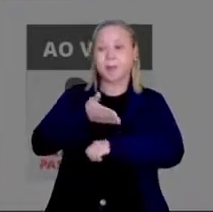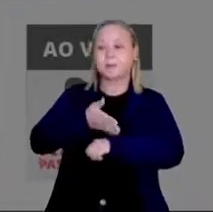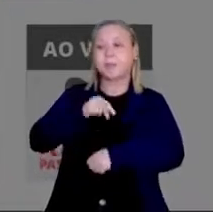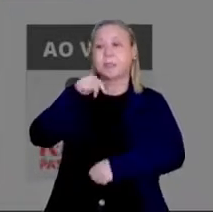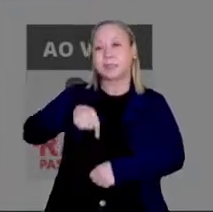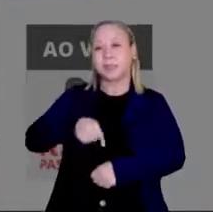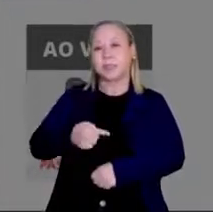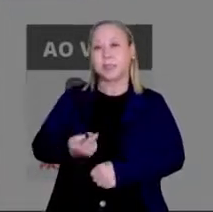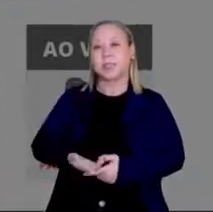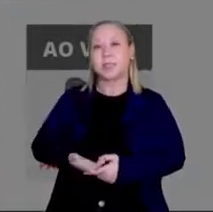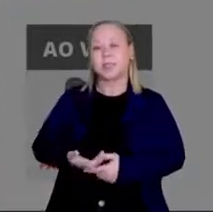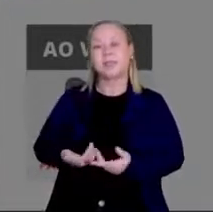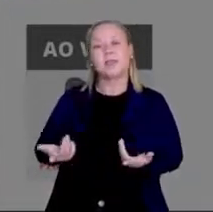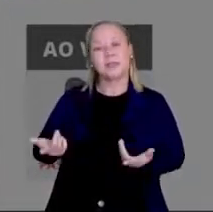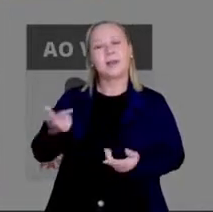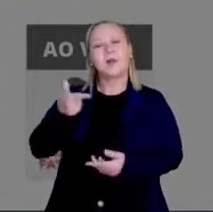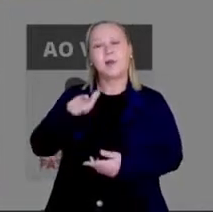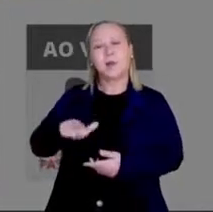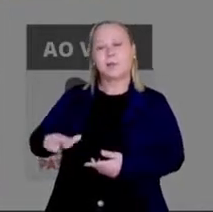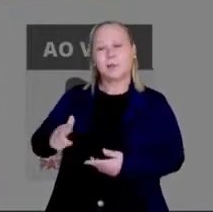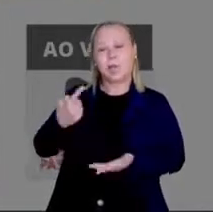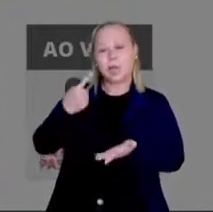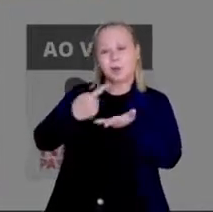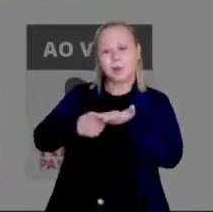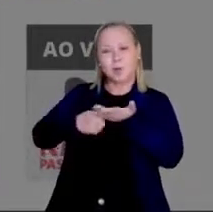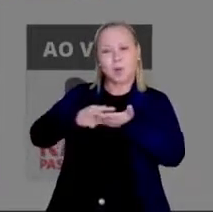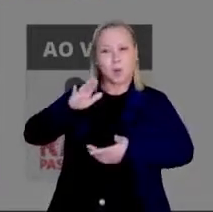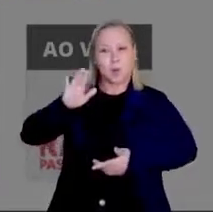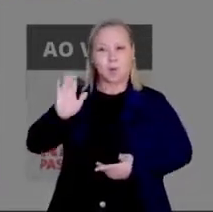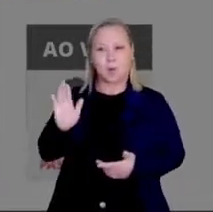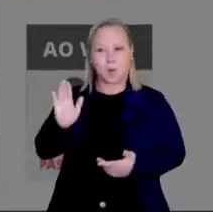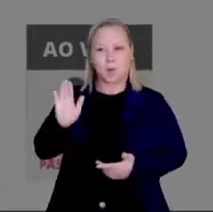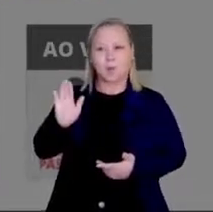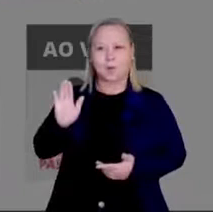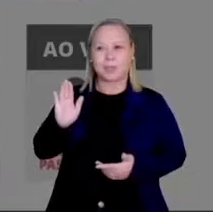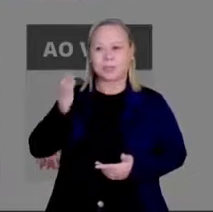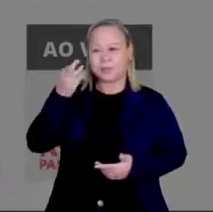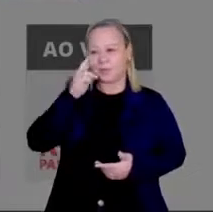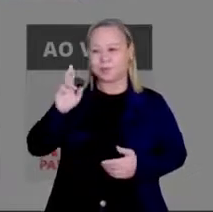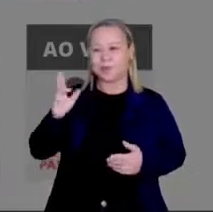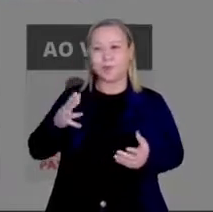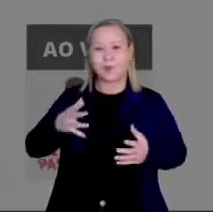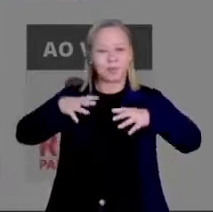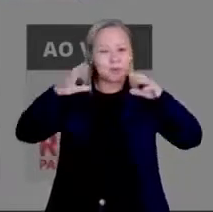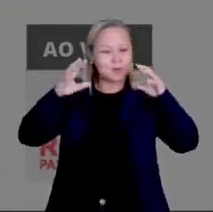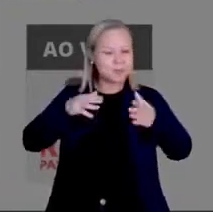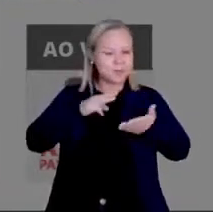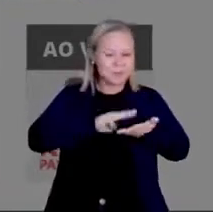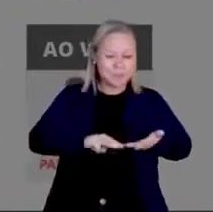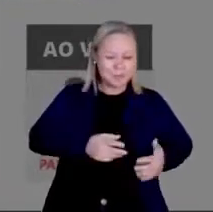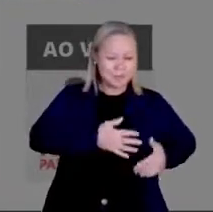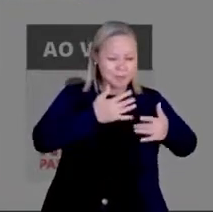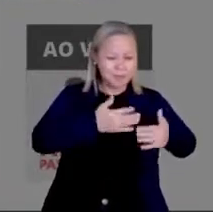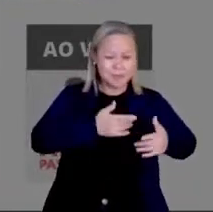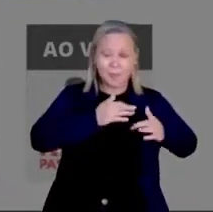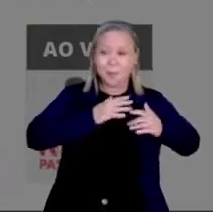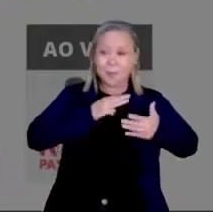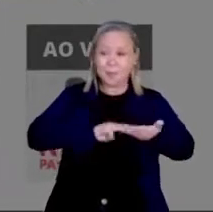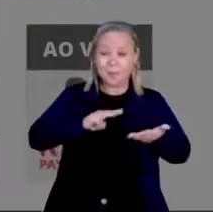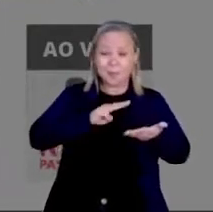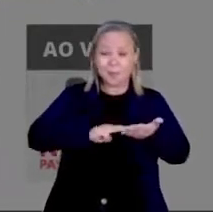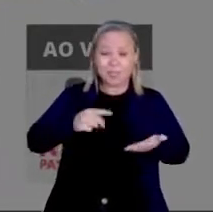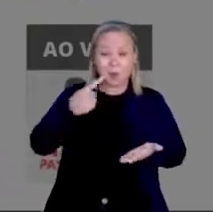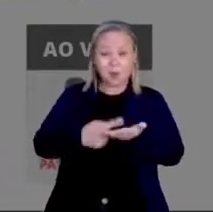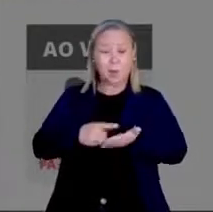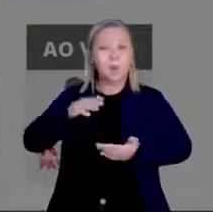Ô Mário, qual é o peixe que dá aí no lago, hein? Tilápia principalmente, e acima da barragem de Furnas tem muito tucunaré e